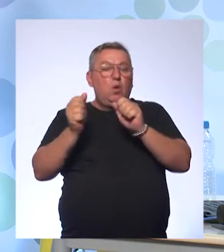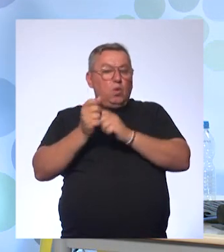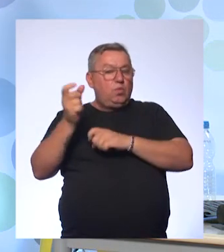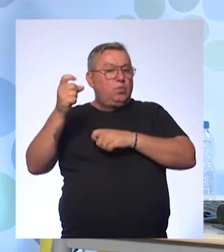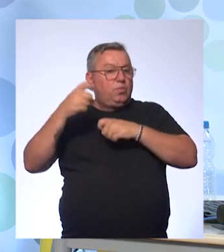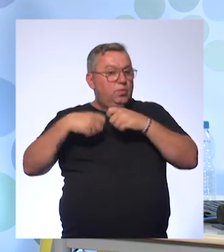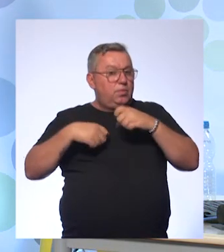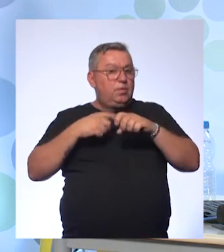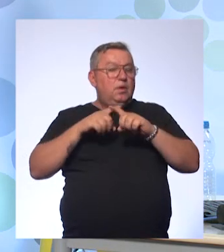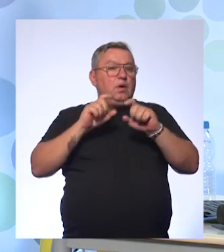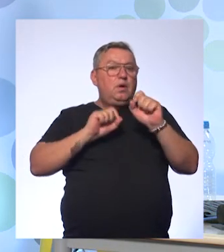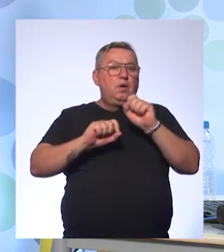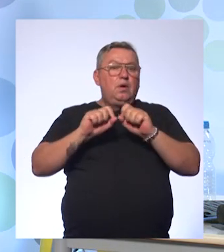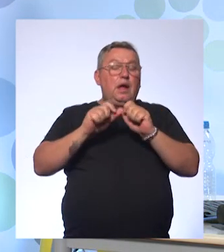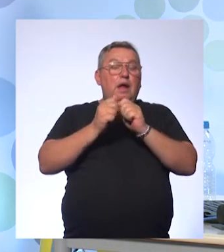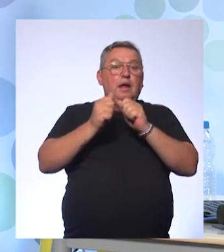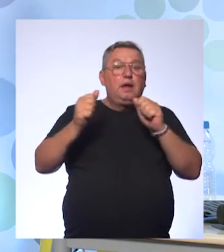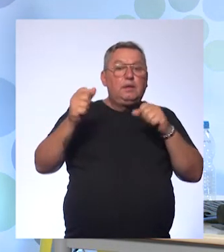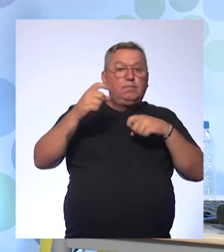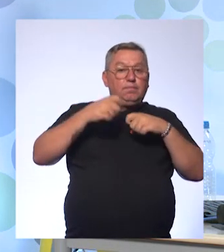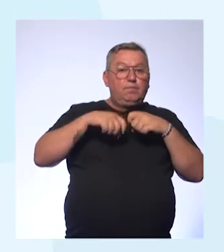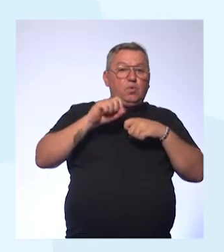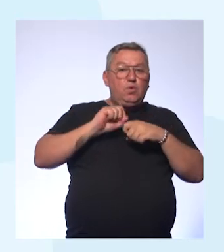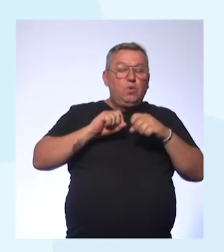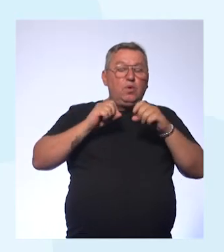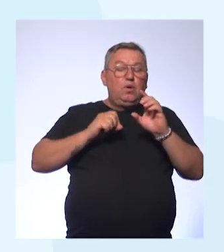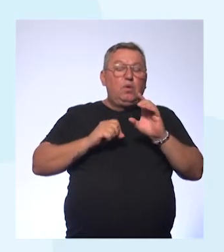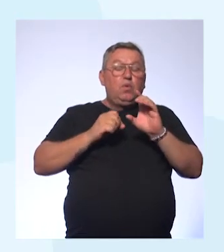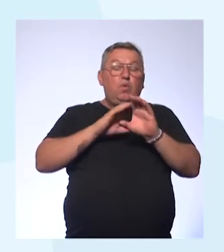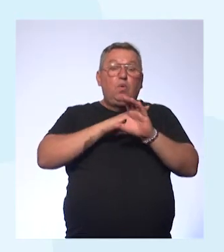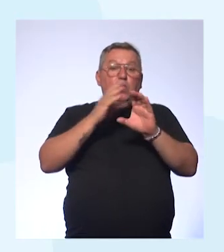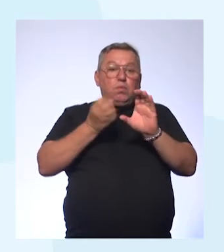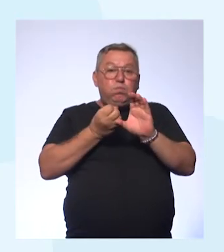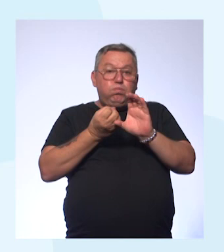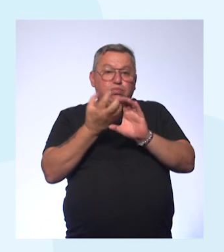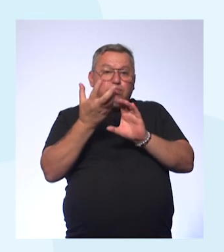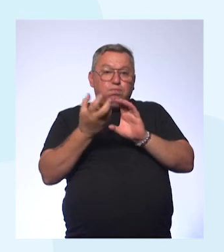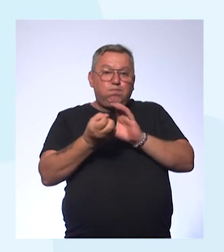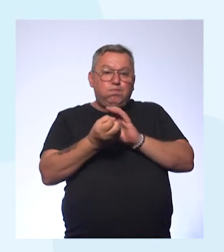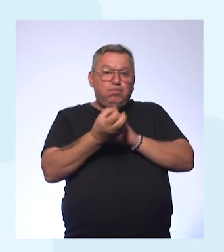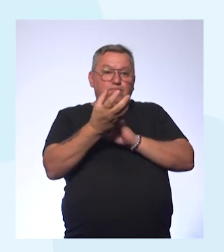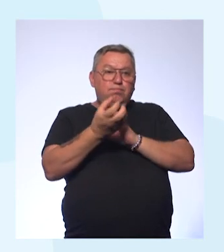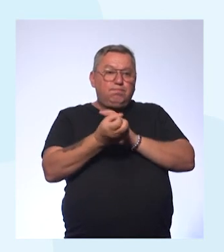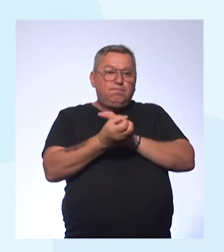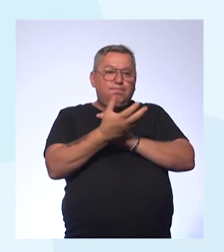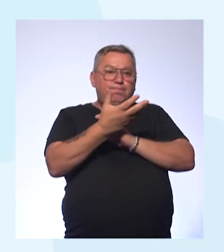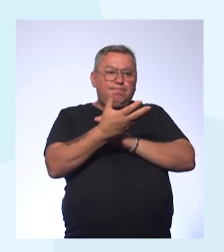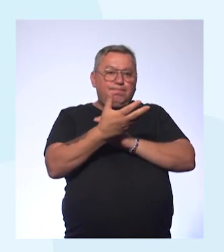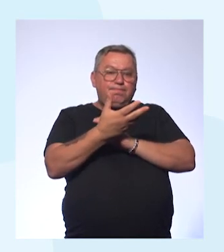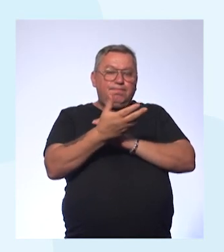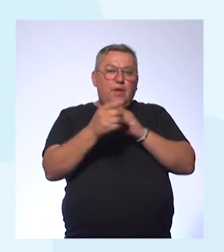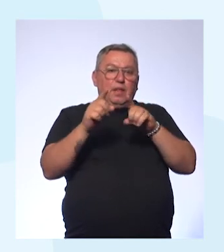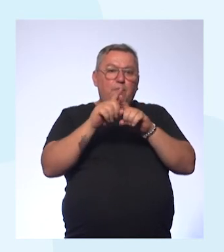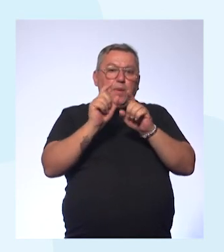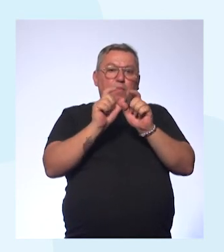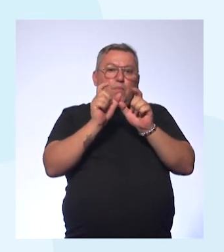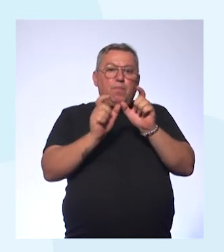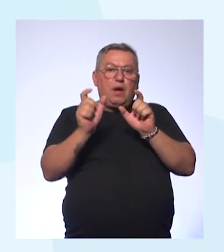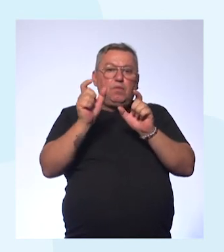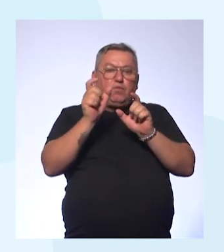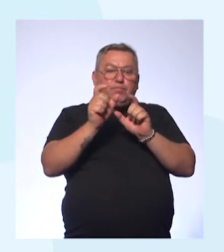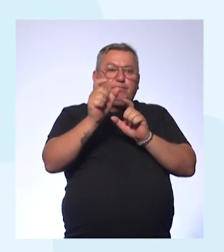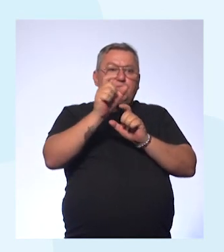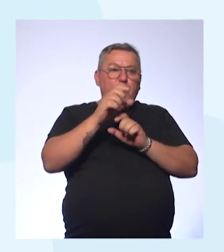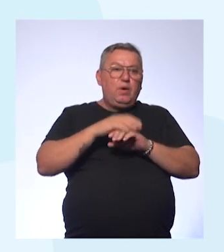né? Então, a assexuada vai ter brotamento, agemulação e fragmentação.